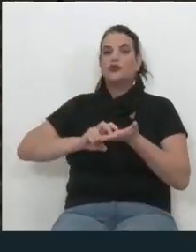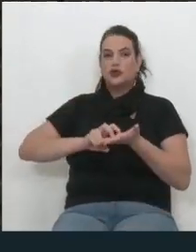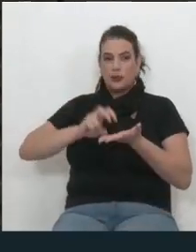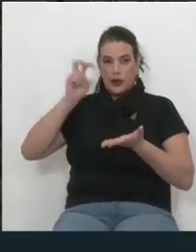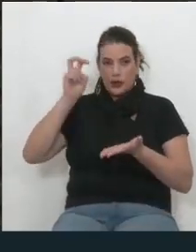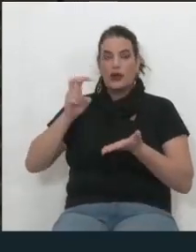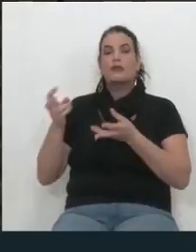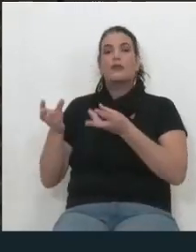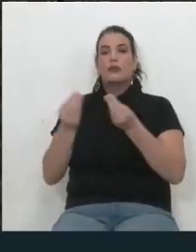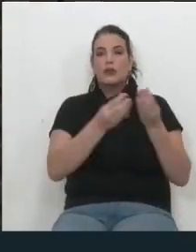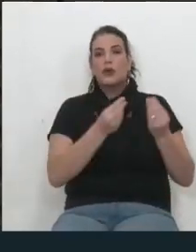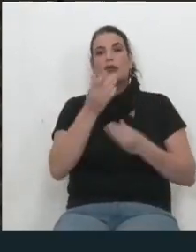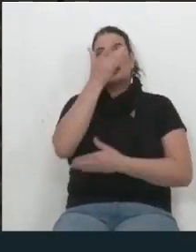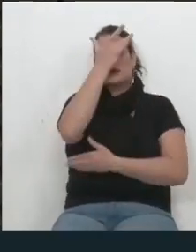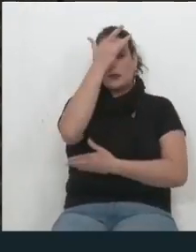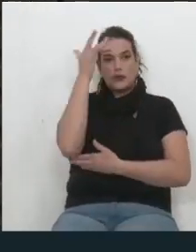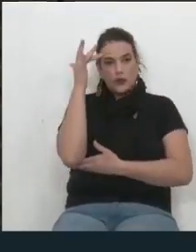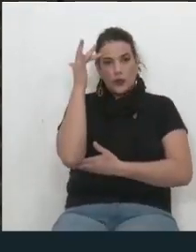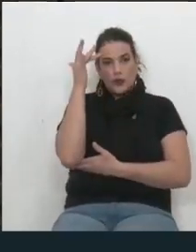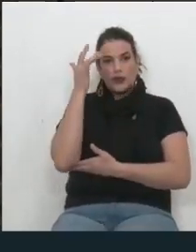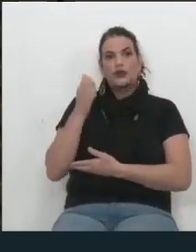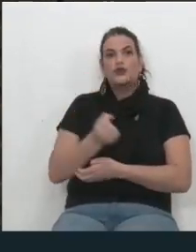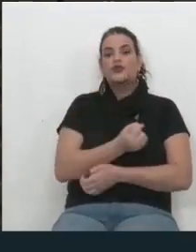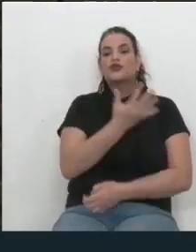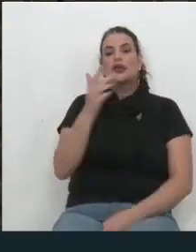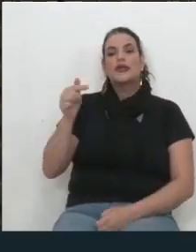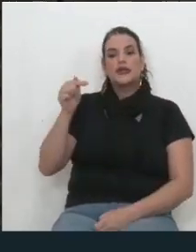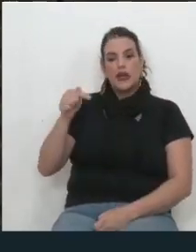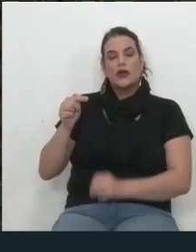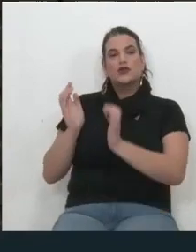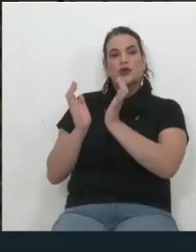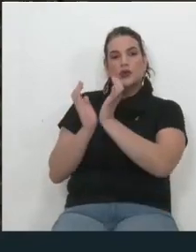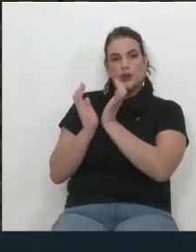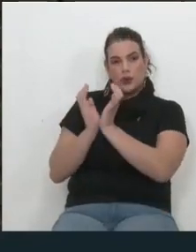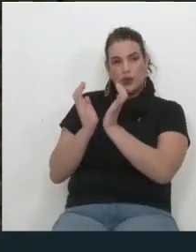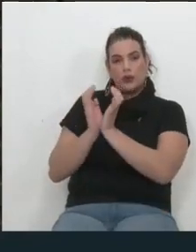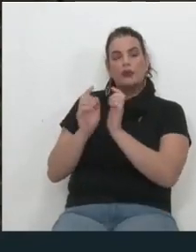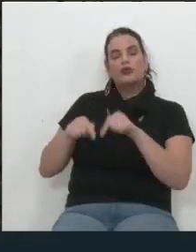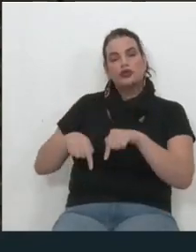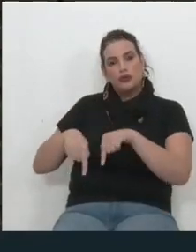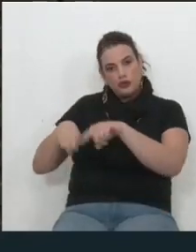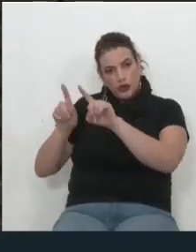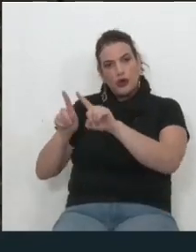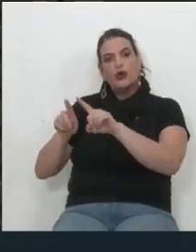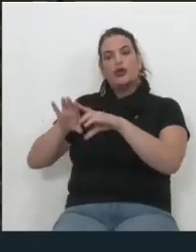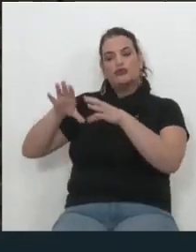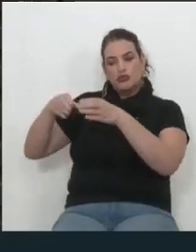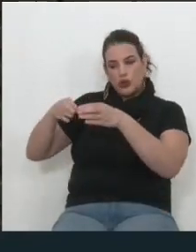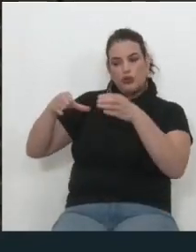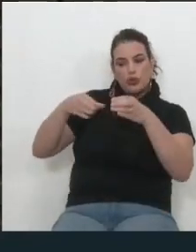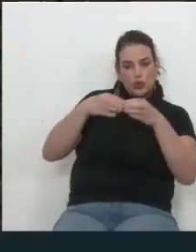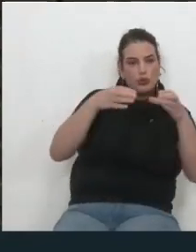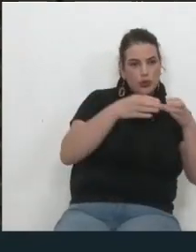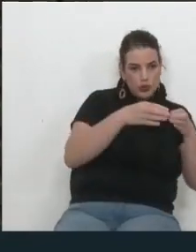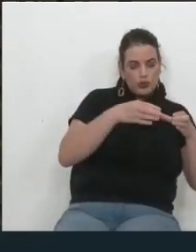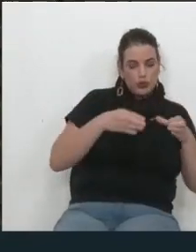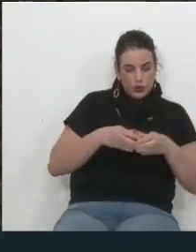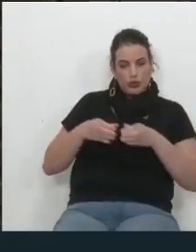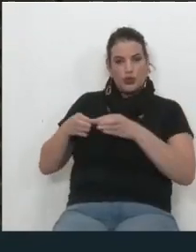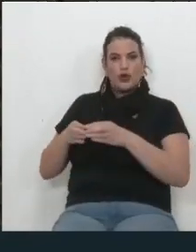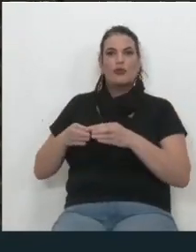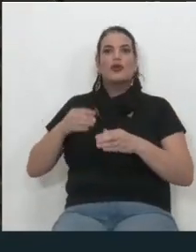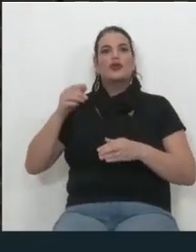muitos representantes de pelo menos 7 grupos de ciclistas estavam ali no Paço Municipal, se juntaram, todo mundo